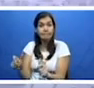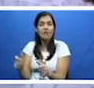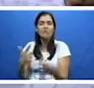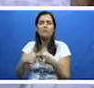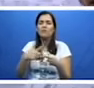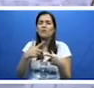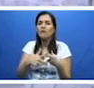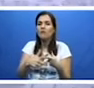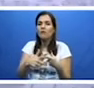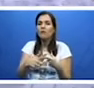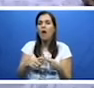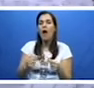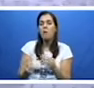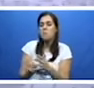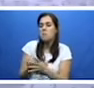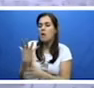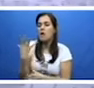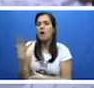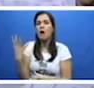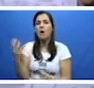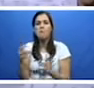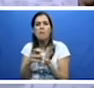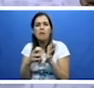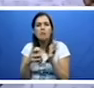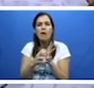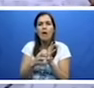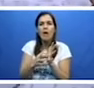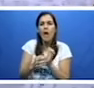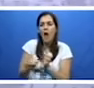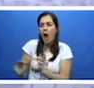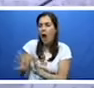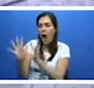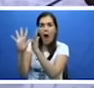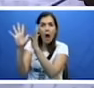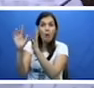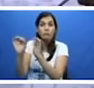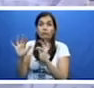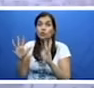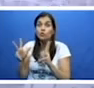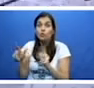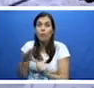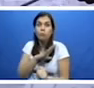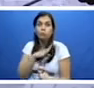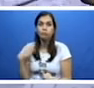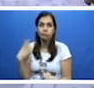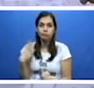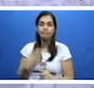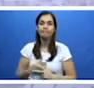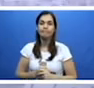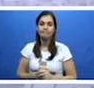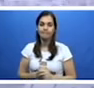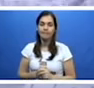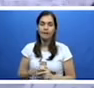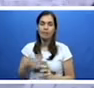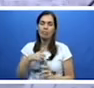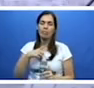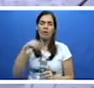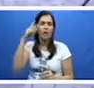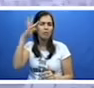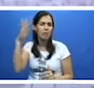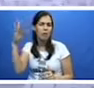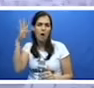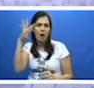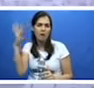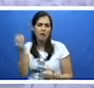plantas animais a bactérias algas tem algumas estimativas não tão radicais que fala que dentro da